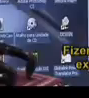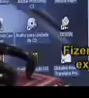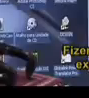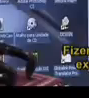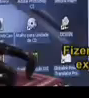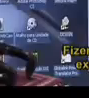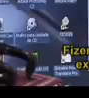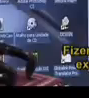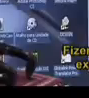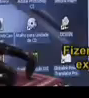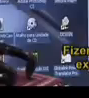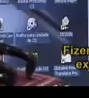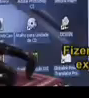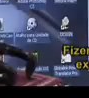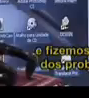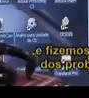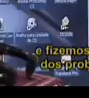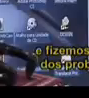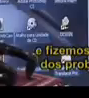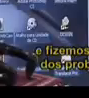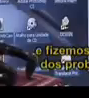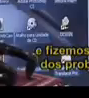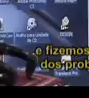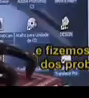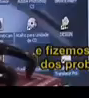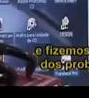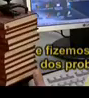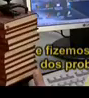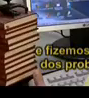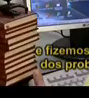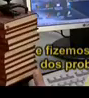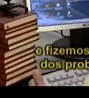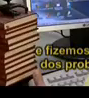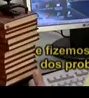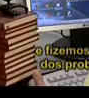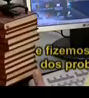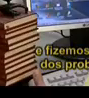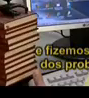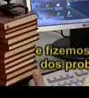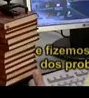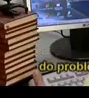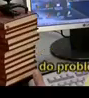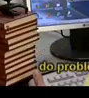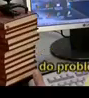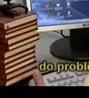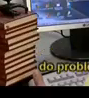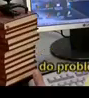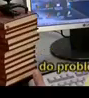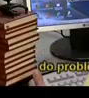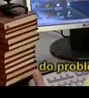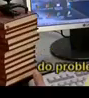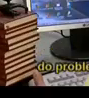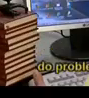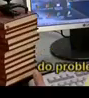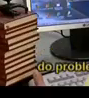é exclusão ou exclusões, e fizemos, por exemplo, uma análise de problemas de exclusão social, de problemas de exclusão